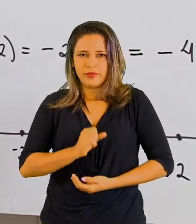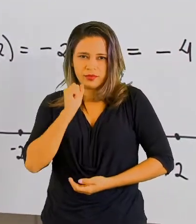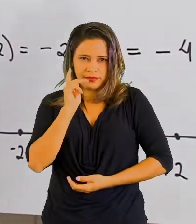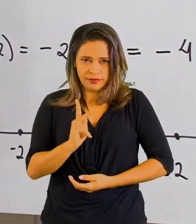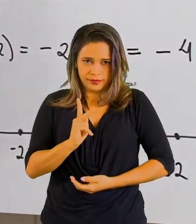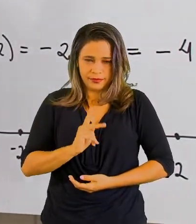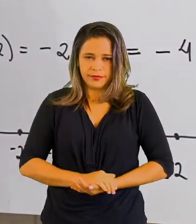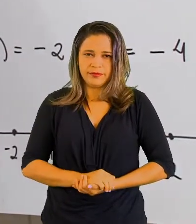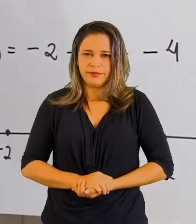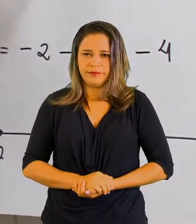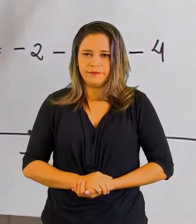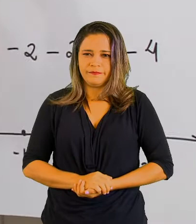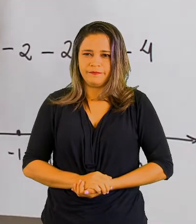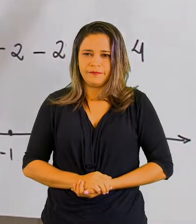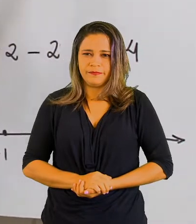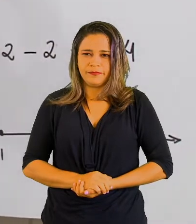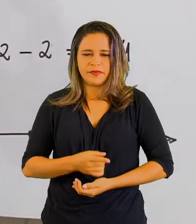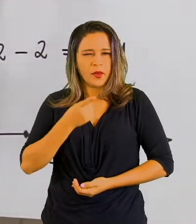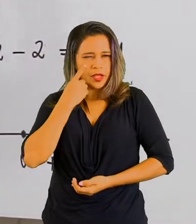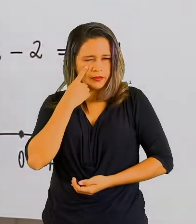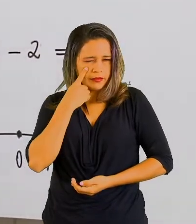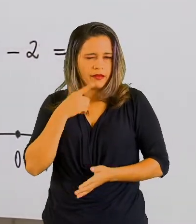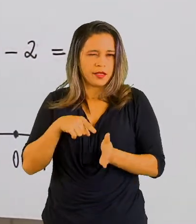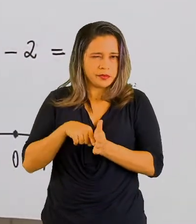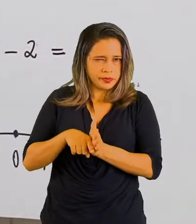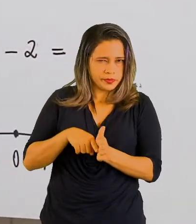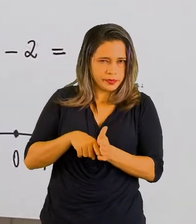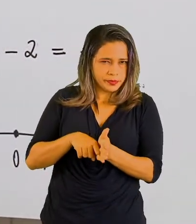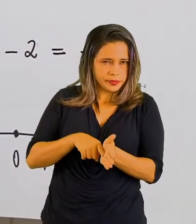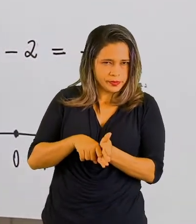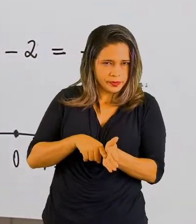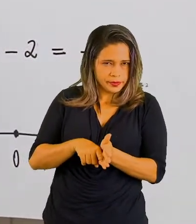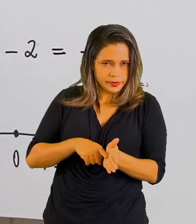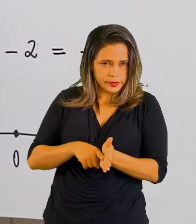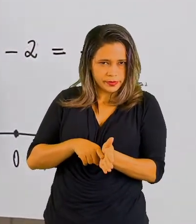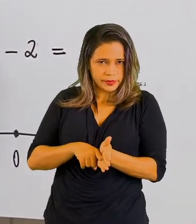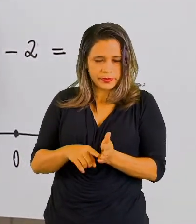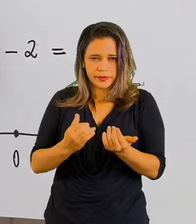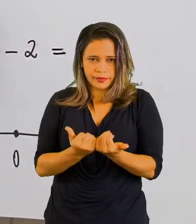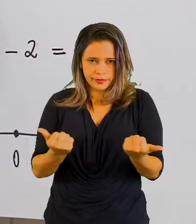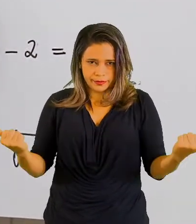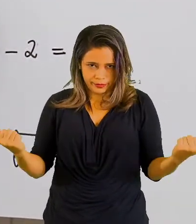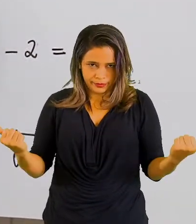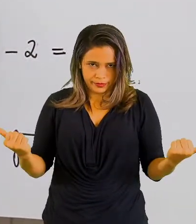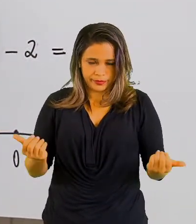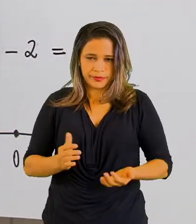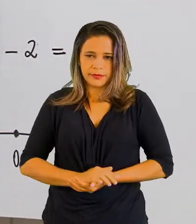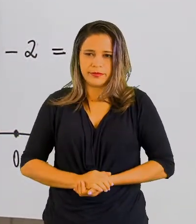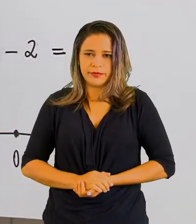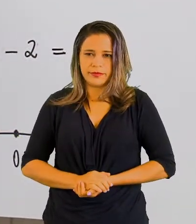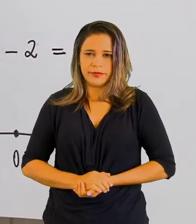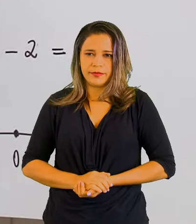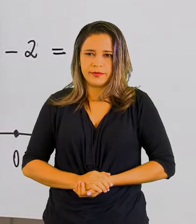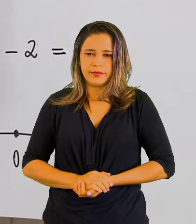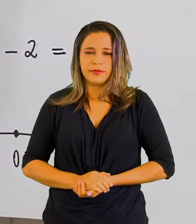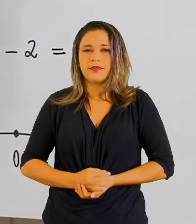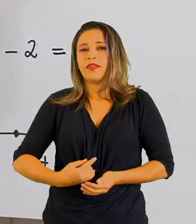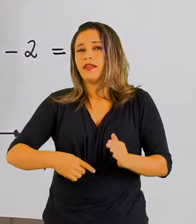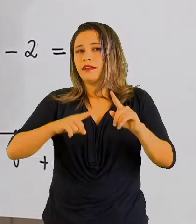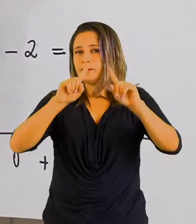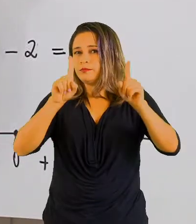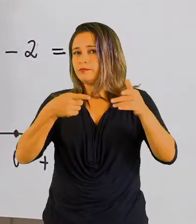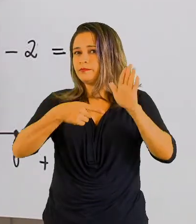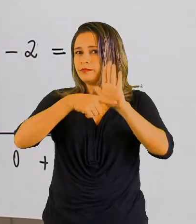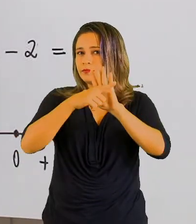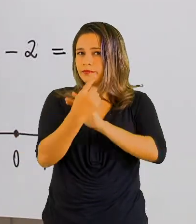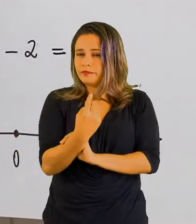Ok? Vamos só analisar na reta numérica como é que ficaria isso. Esse sinal, esse menos 1,